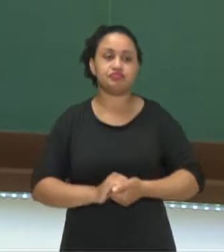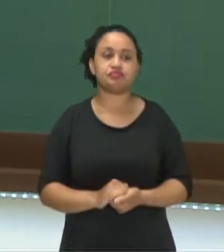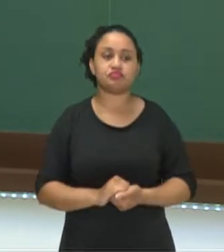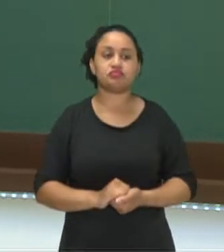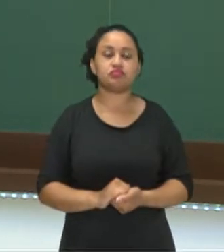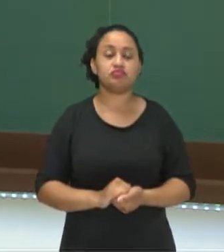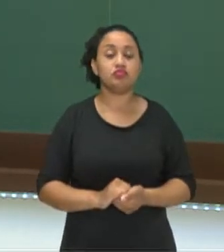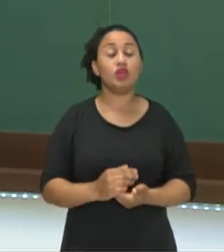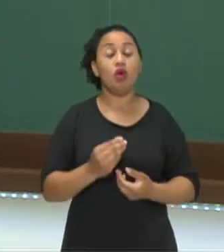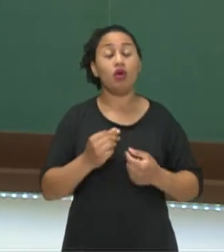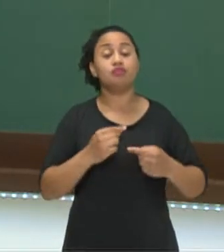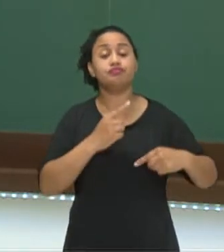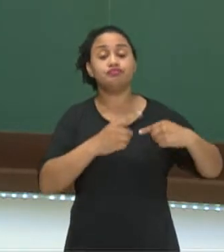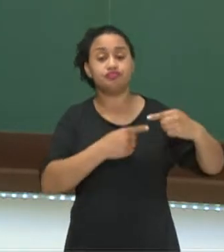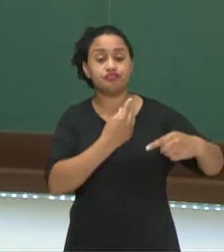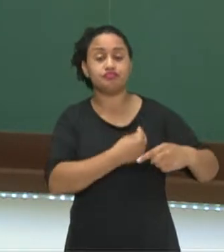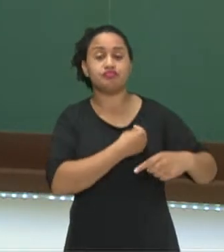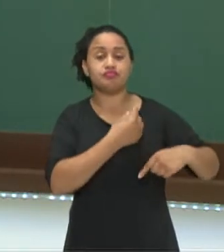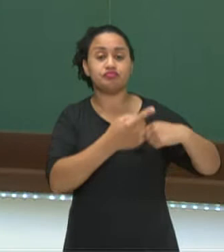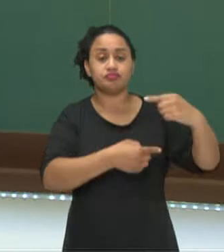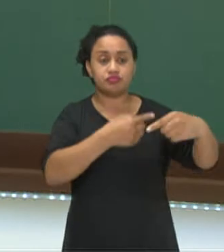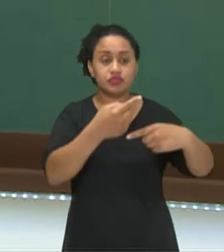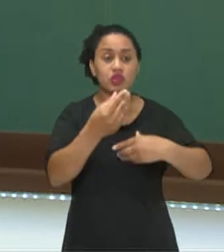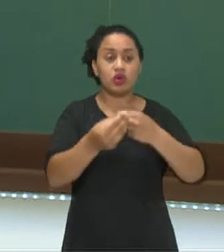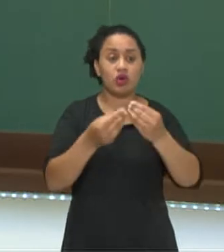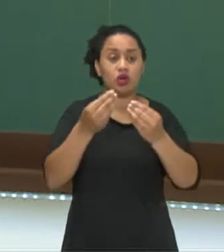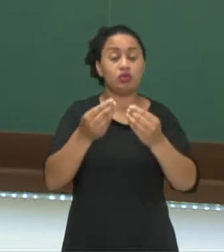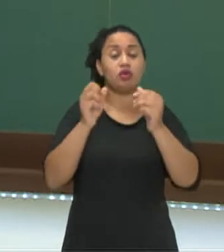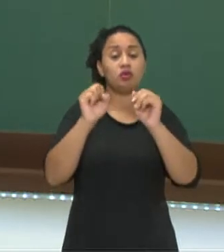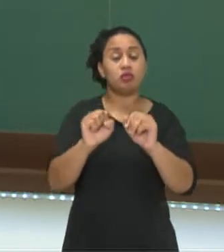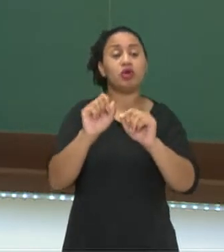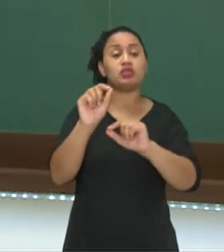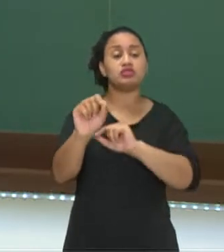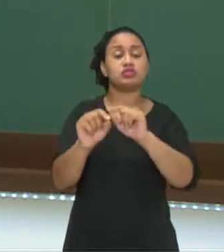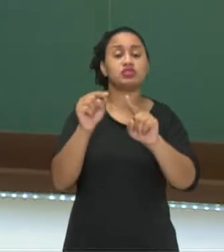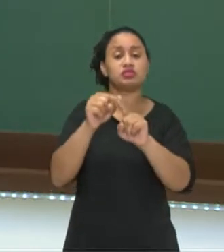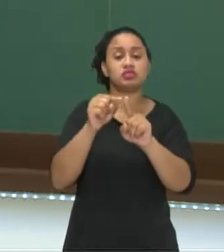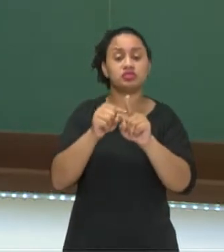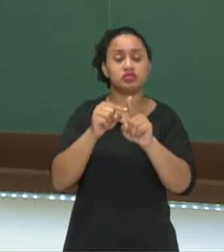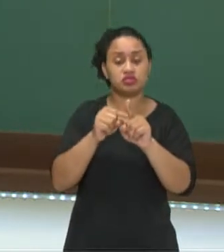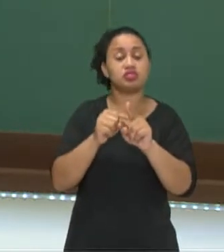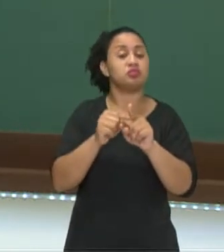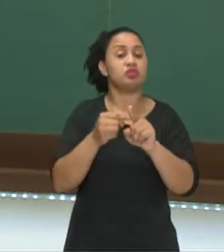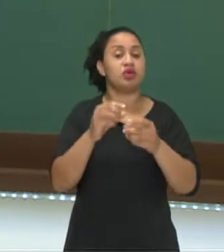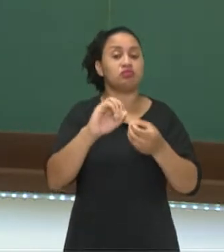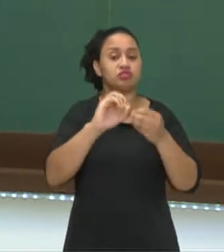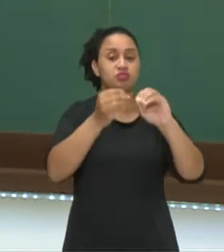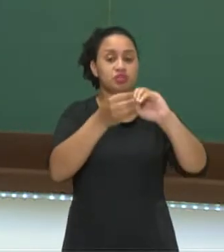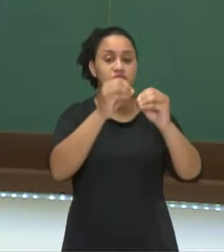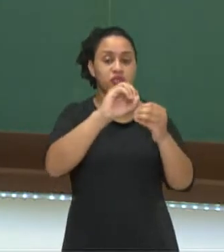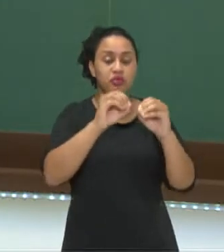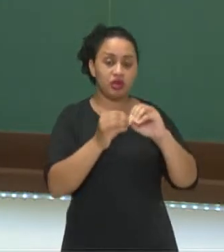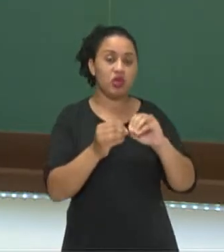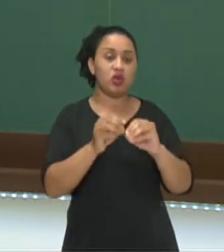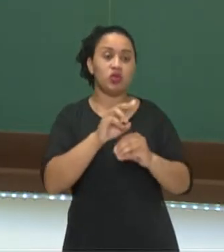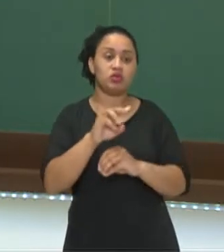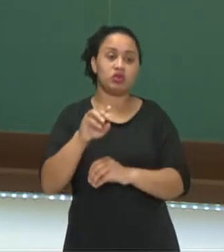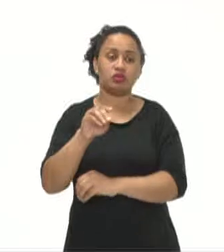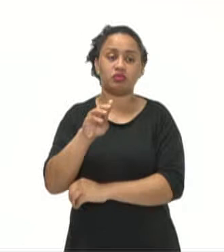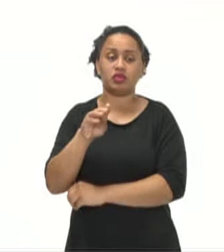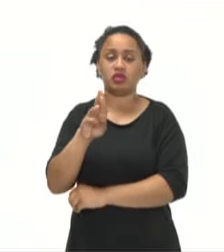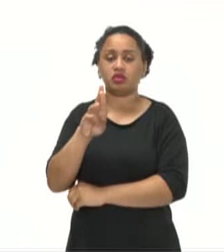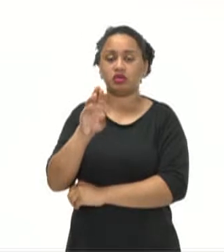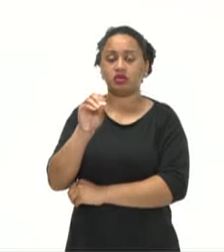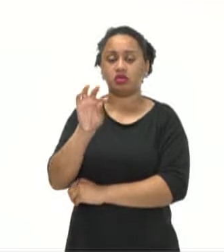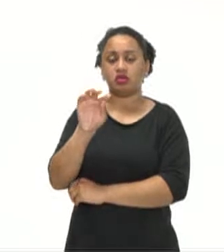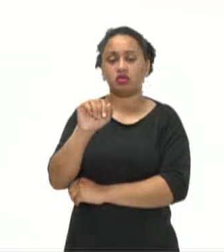A reprodução, então, das esponjas. Ela pode ser através da reprodução assexuada, chamada de brotamento.